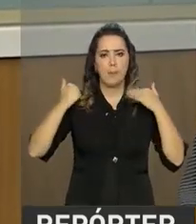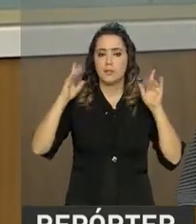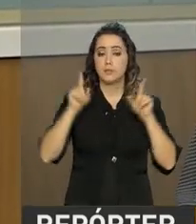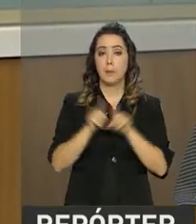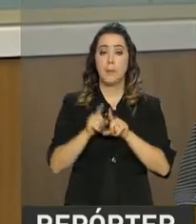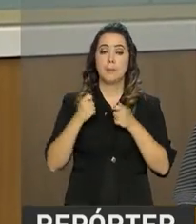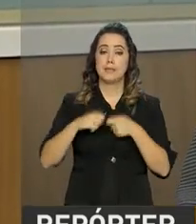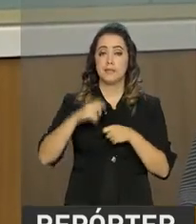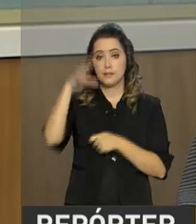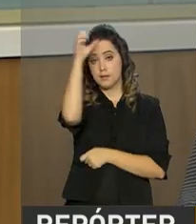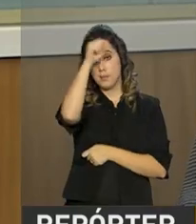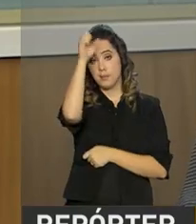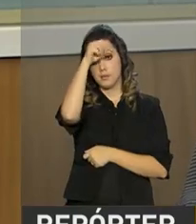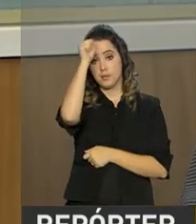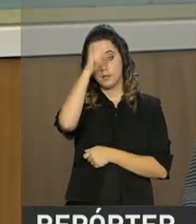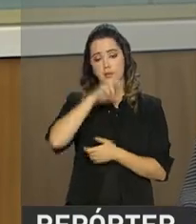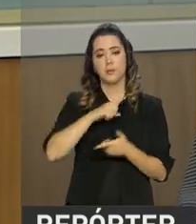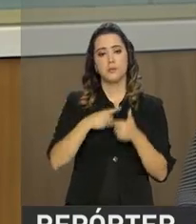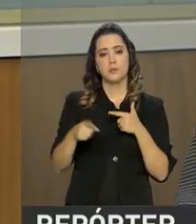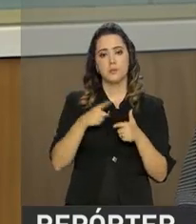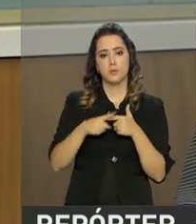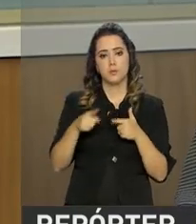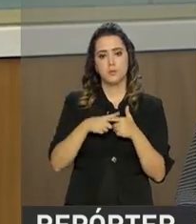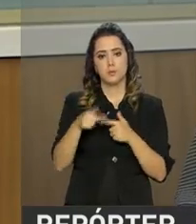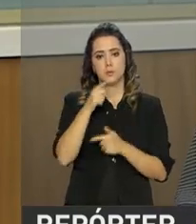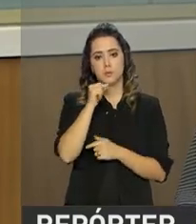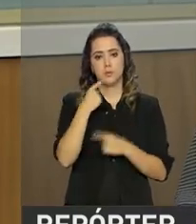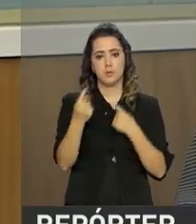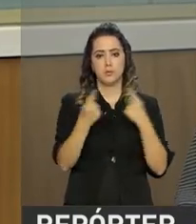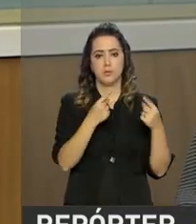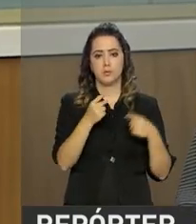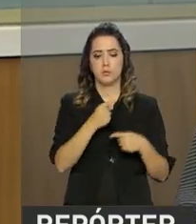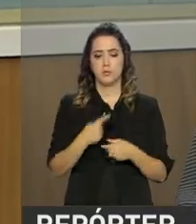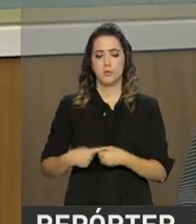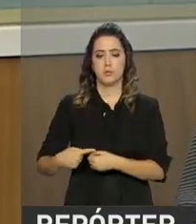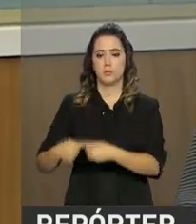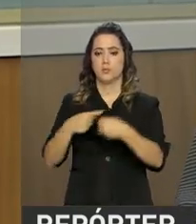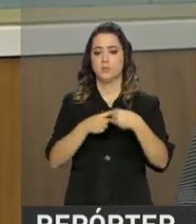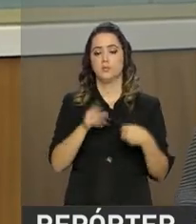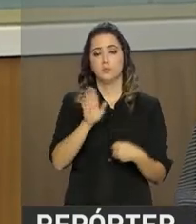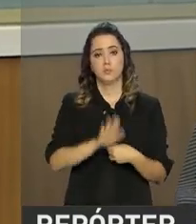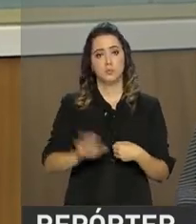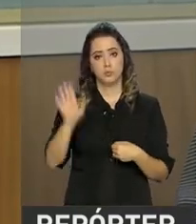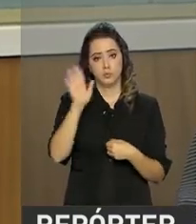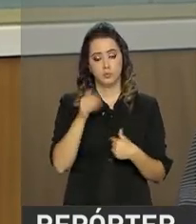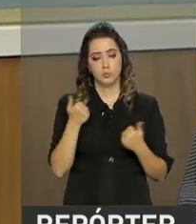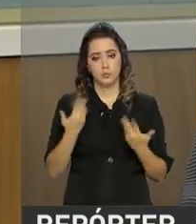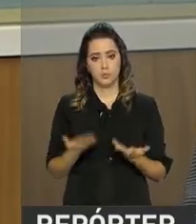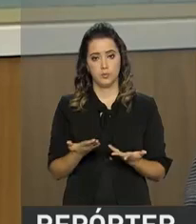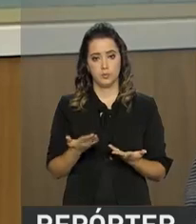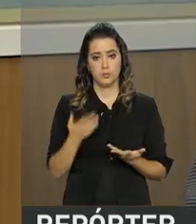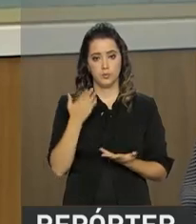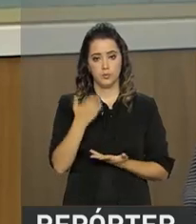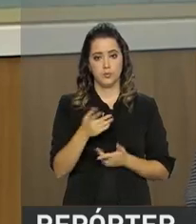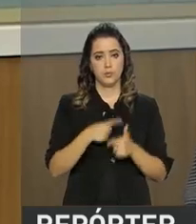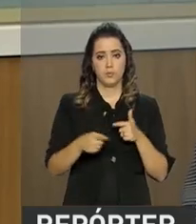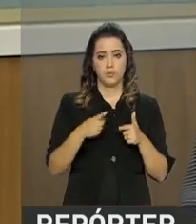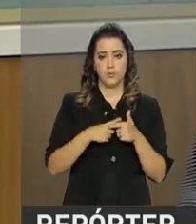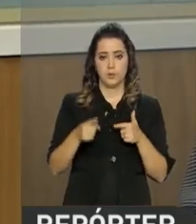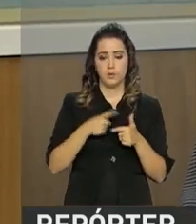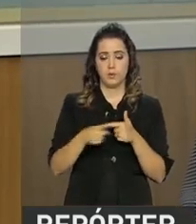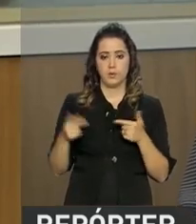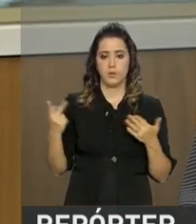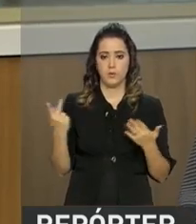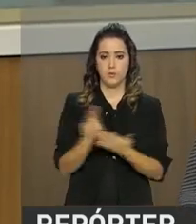aprender é tem essas crises que vêm ocorrendo em algumas cidades específicas do brasil conhecer problemas que